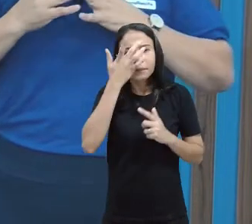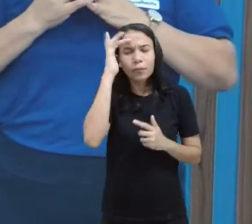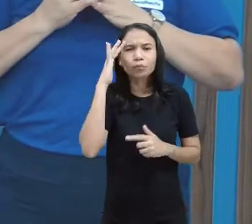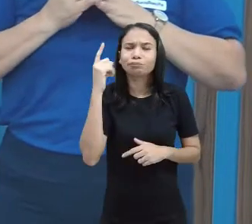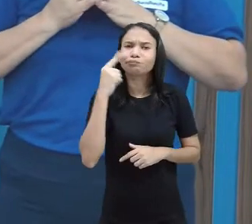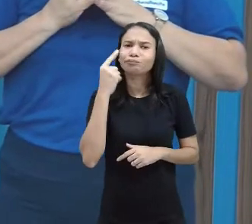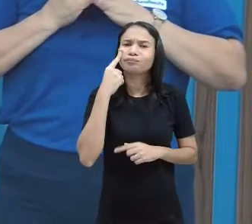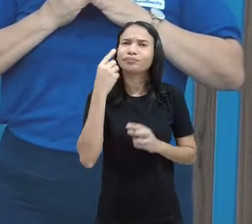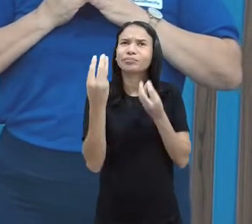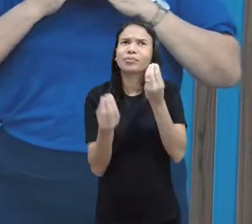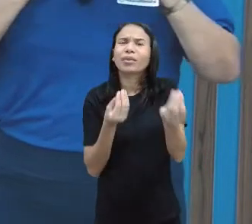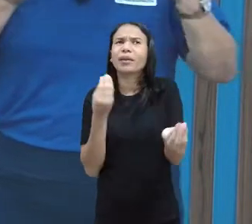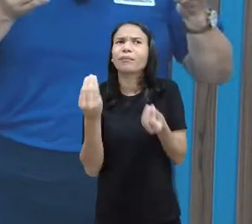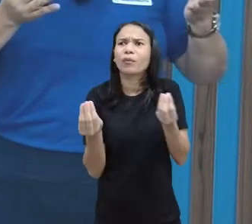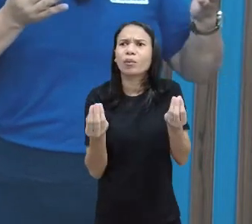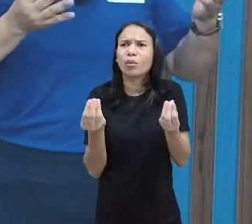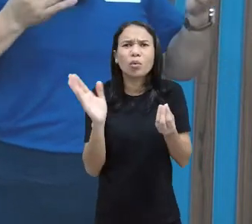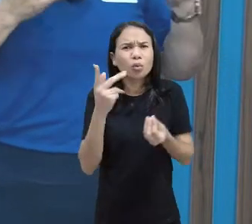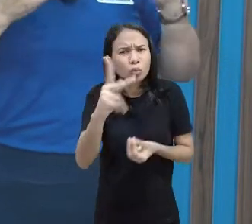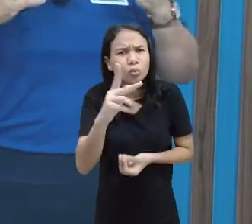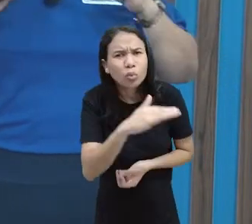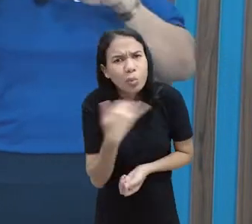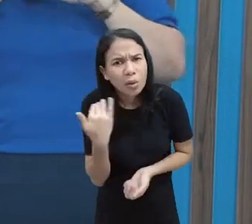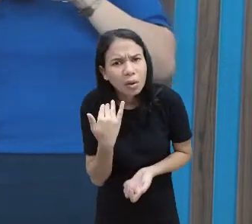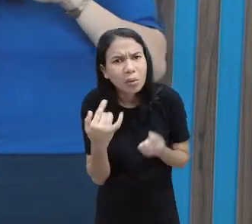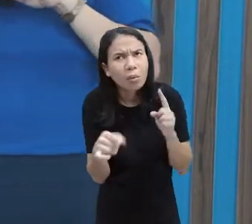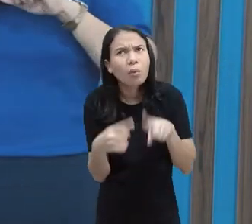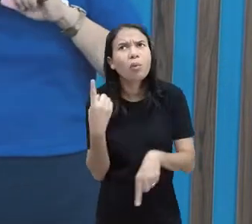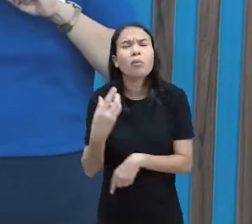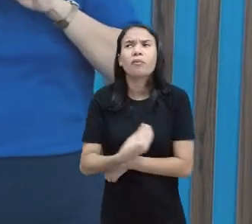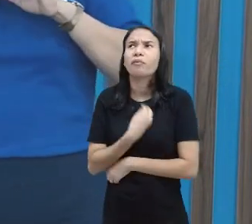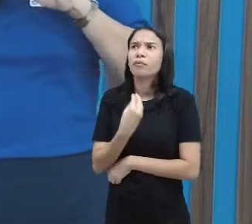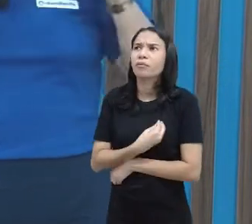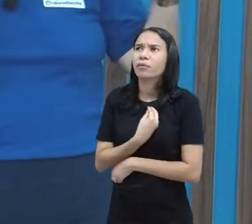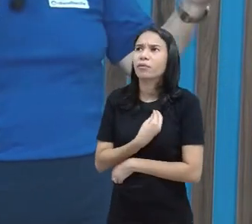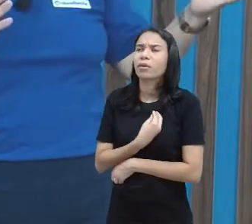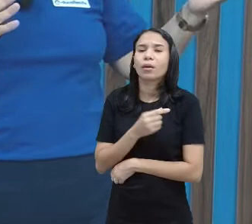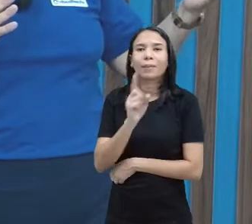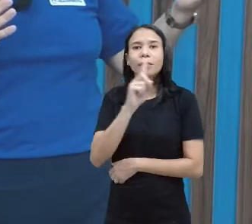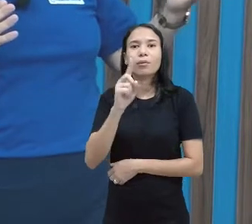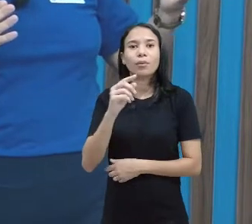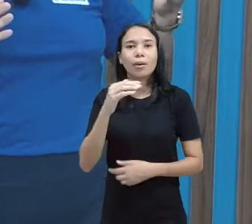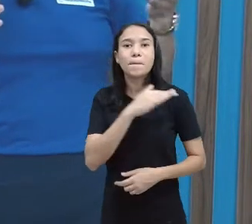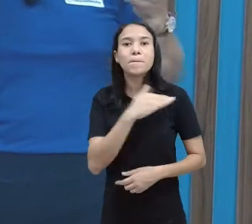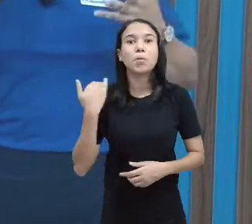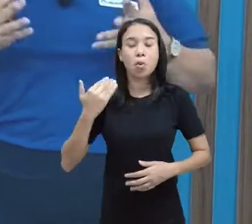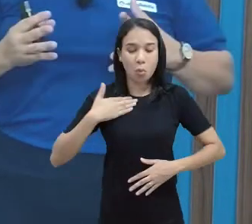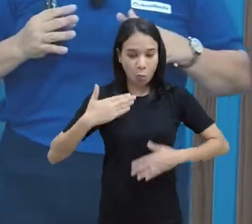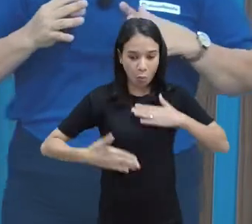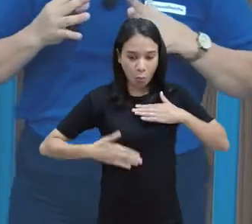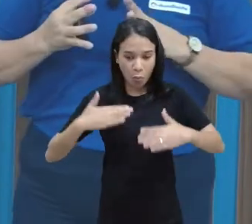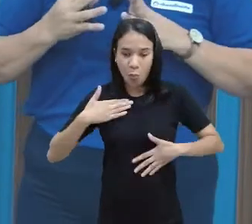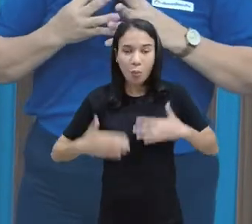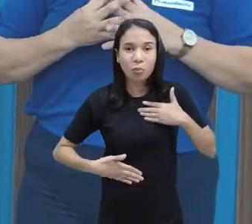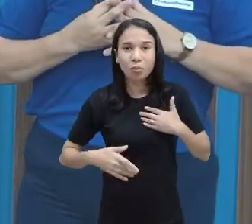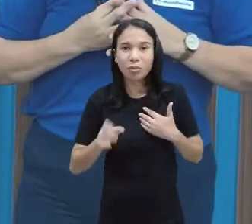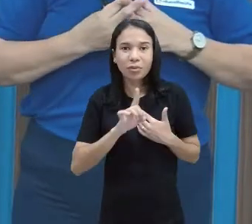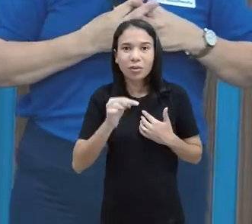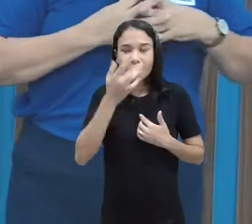pode dizer assim, poxa, mas se ele morreu, por que ele está falando? Porque ele não está falando de morte física. Não é? Ele não está